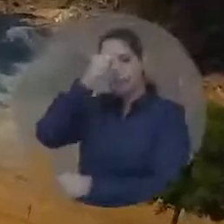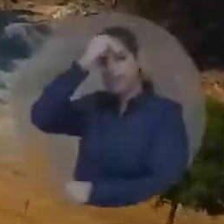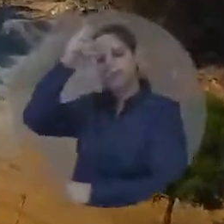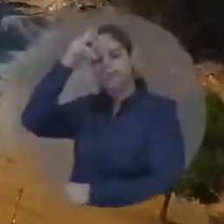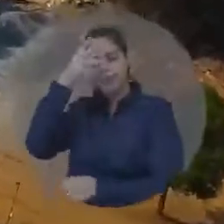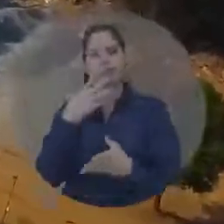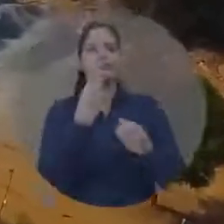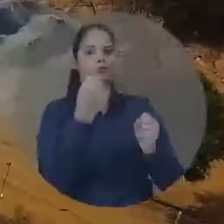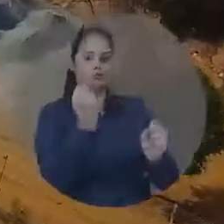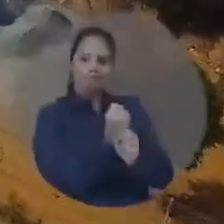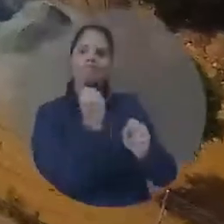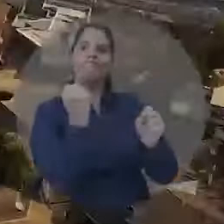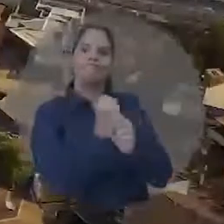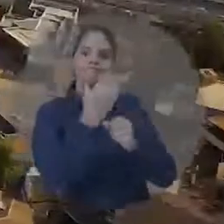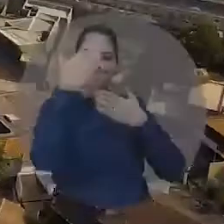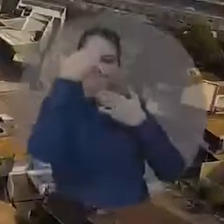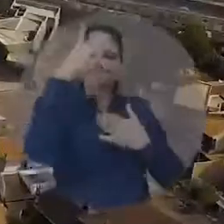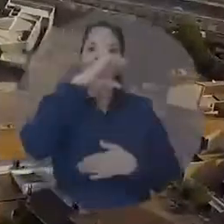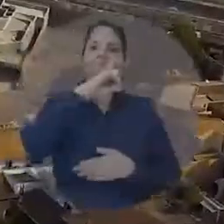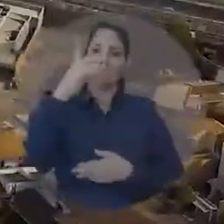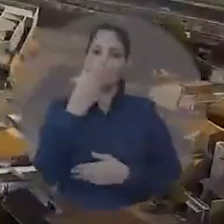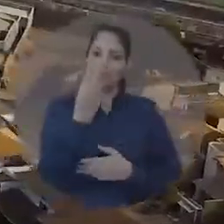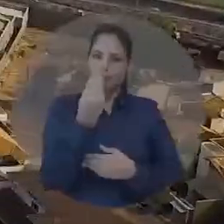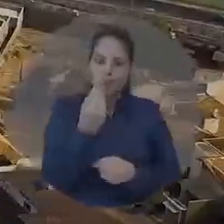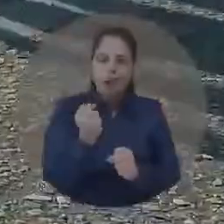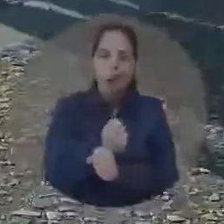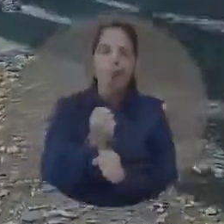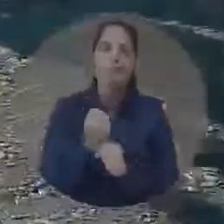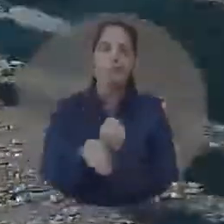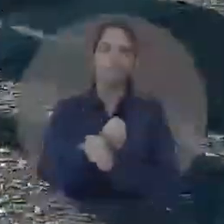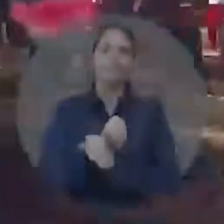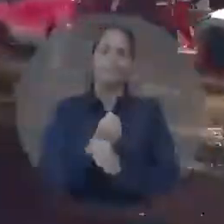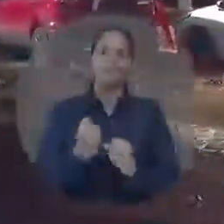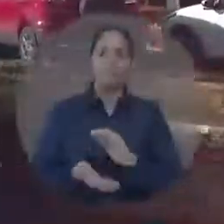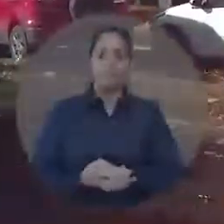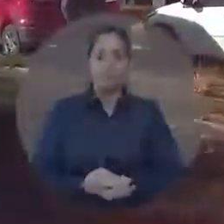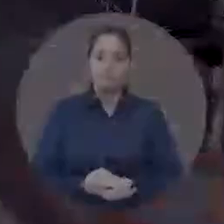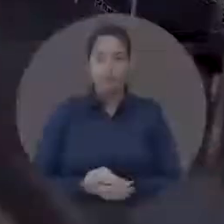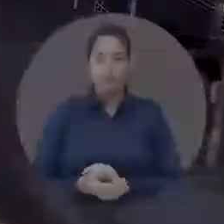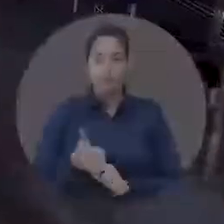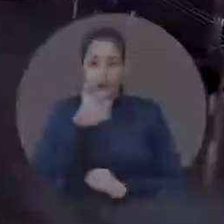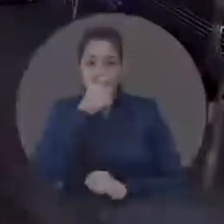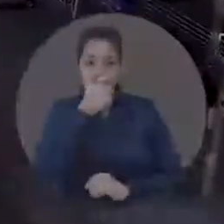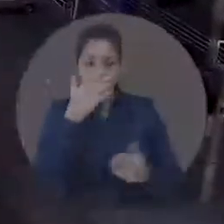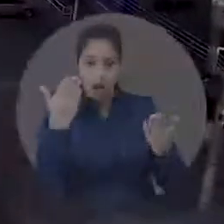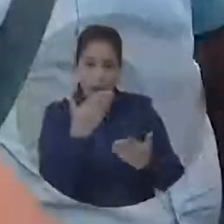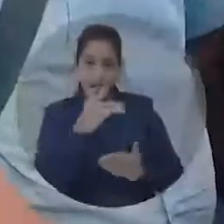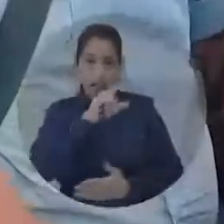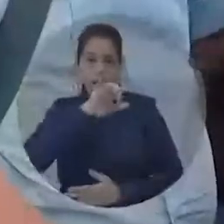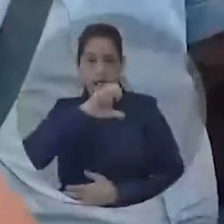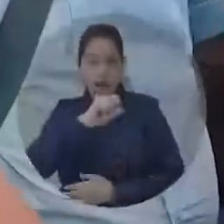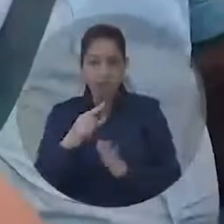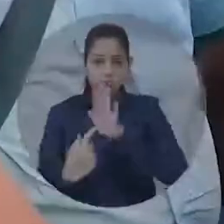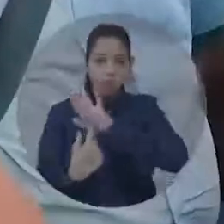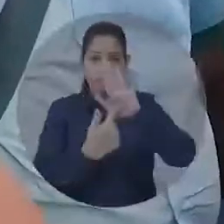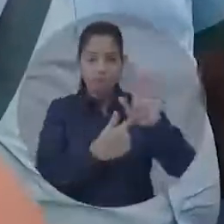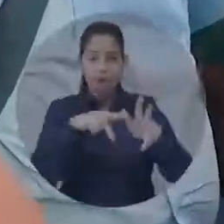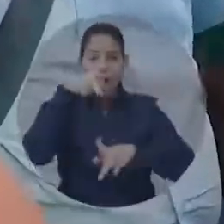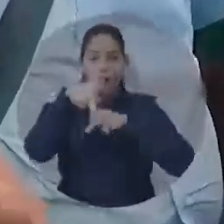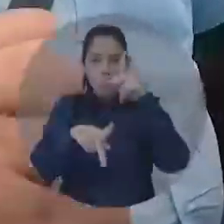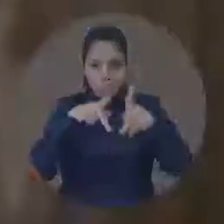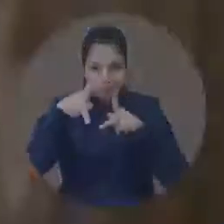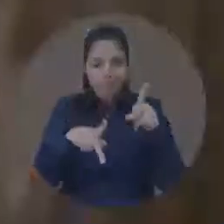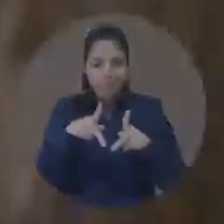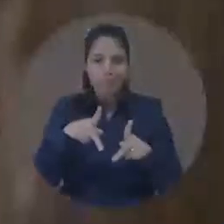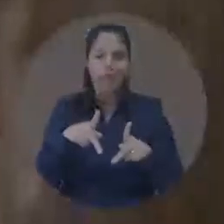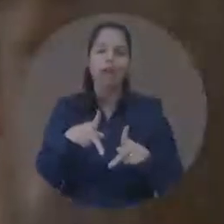né, prefeito? Ô, Vander Lúcio, já avançamos na mobilidade, mas ainda temos muito para fazer. Vamos dar uma olhada no contorno leste